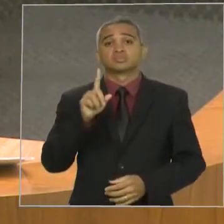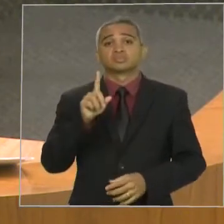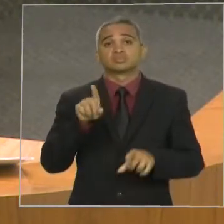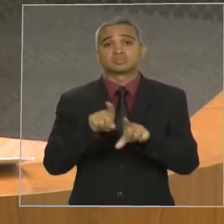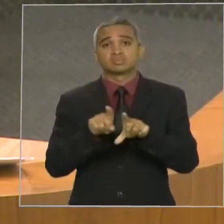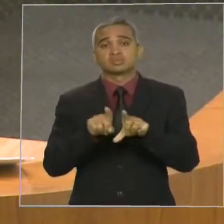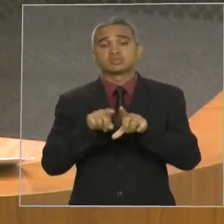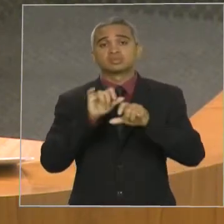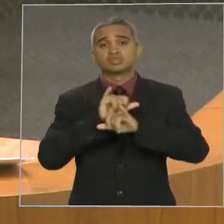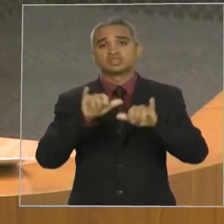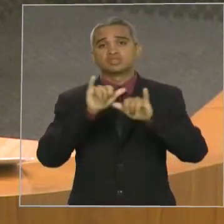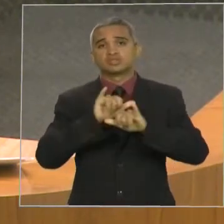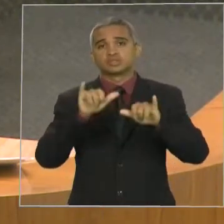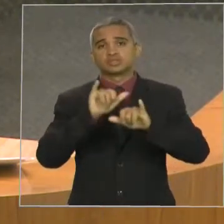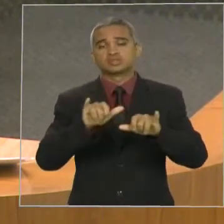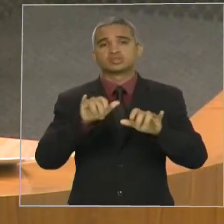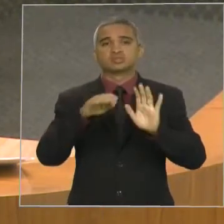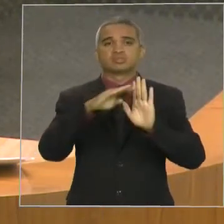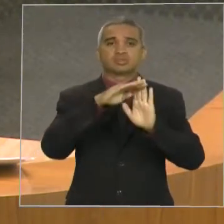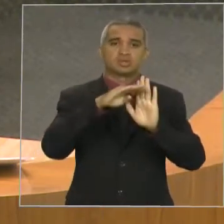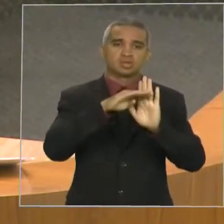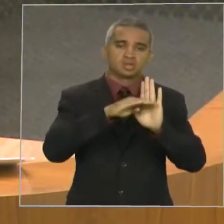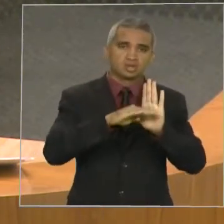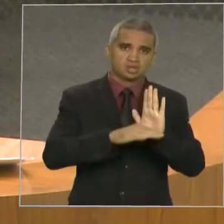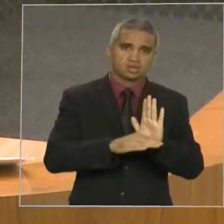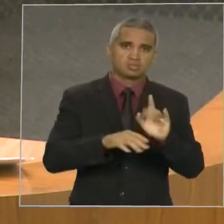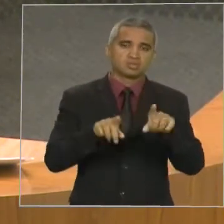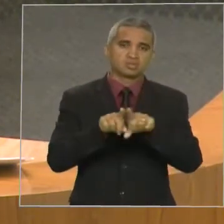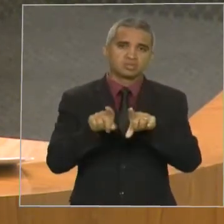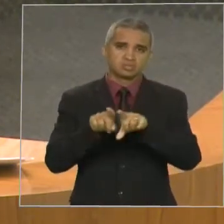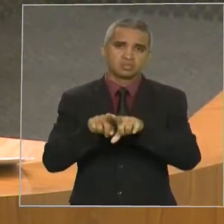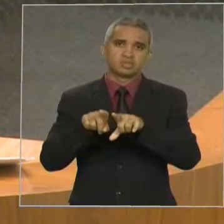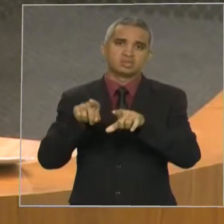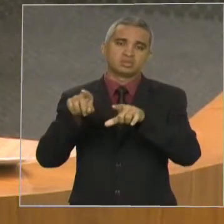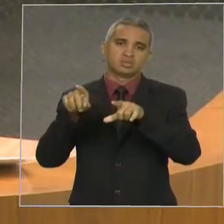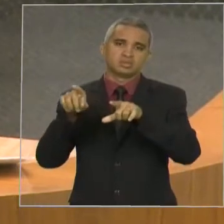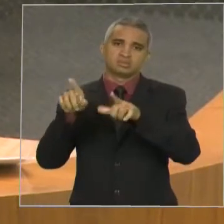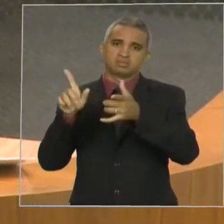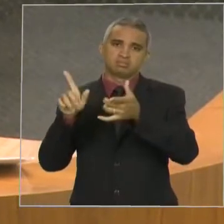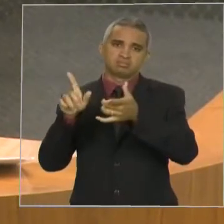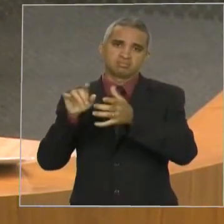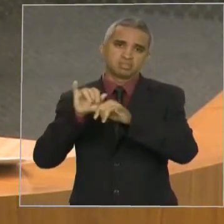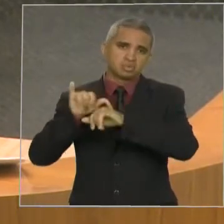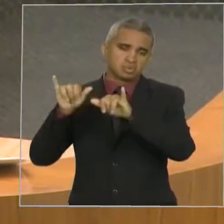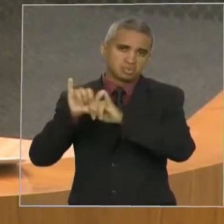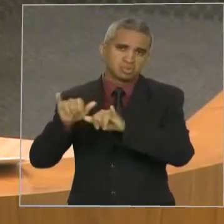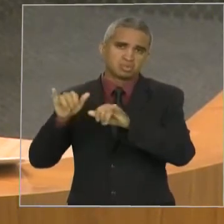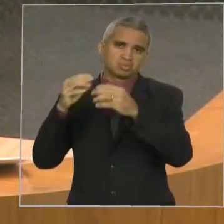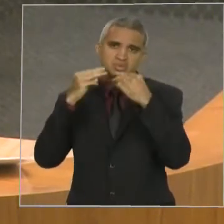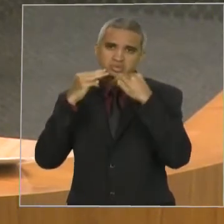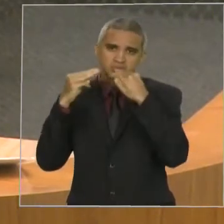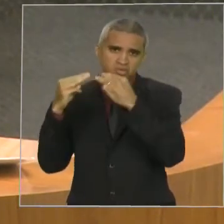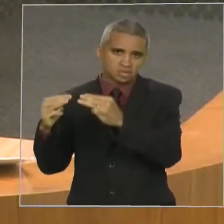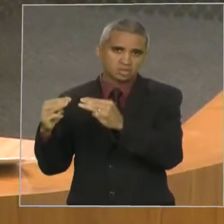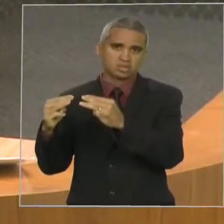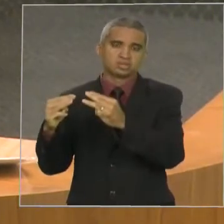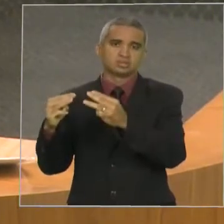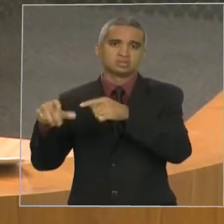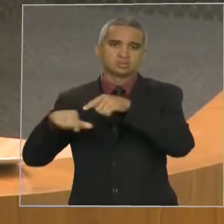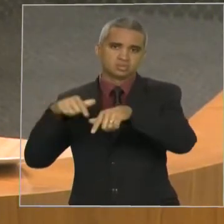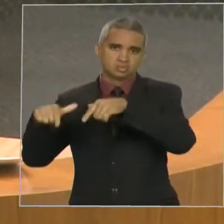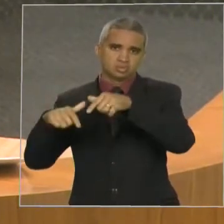de campanhas, programas e notícias sobre as atividades desenvolvidas pela administração pública. Por isso,